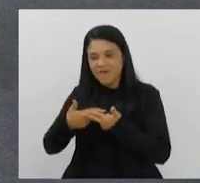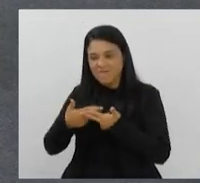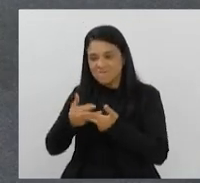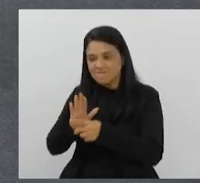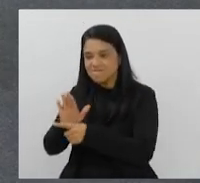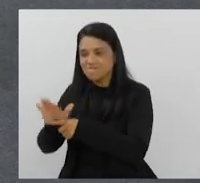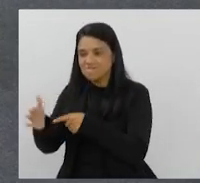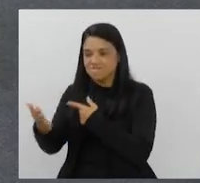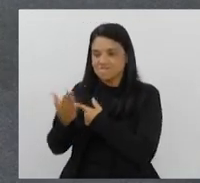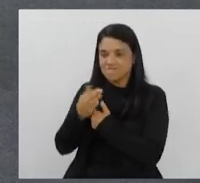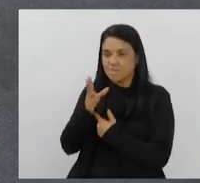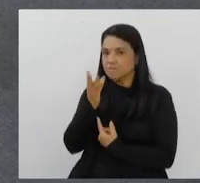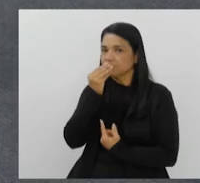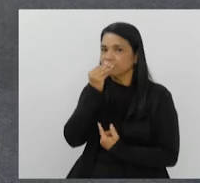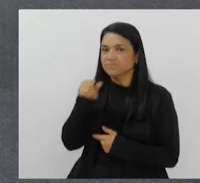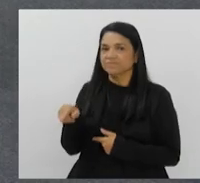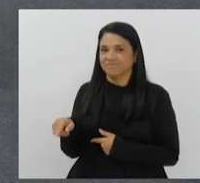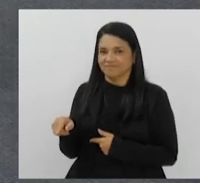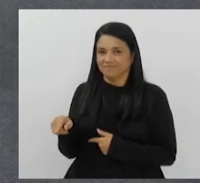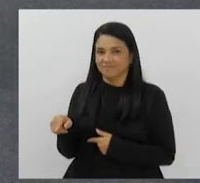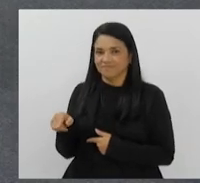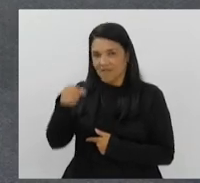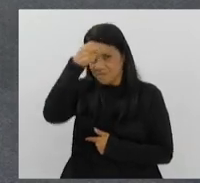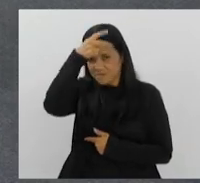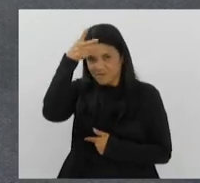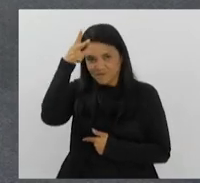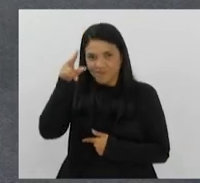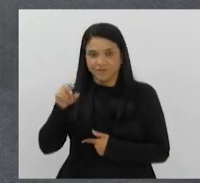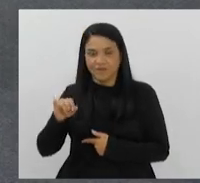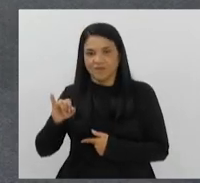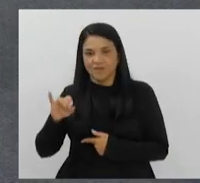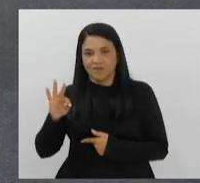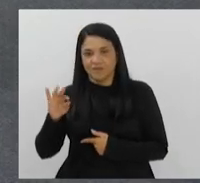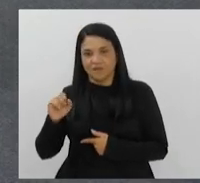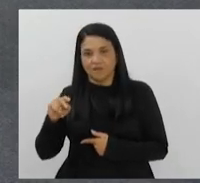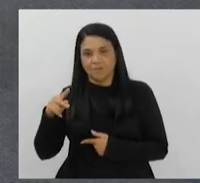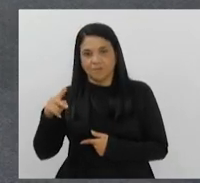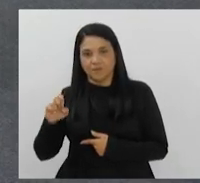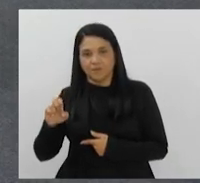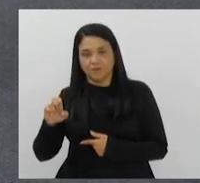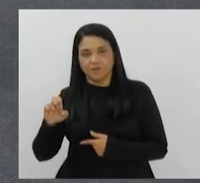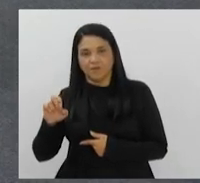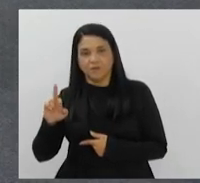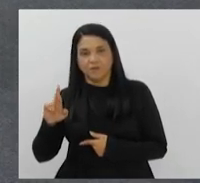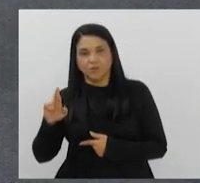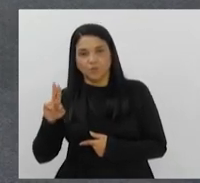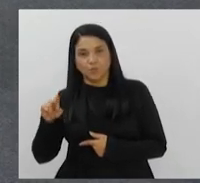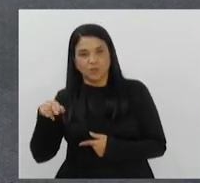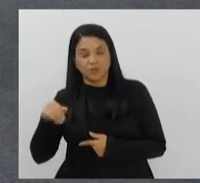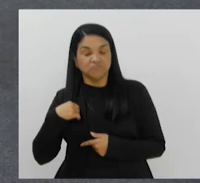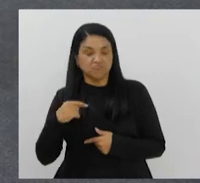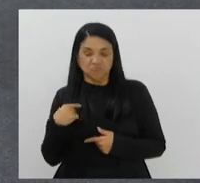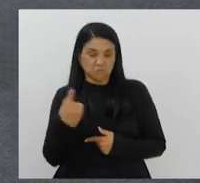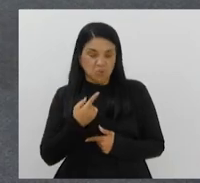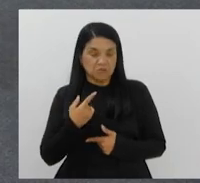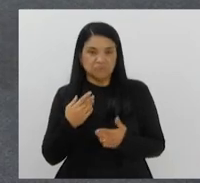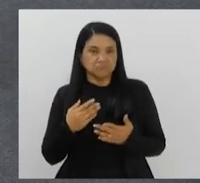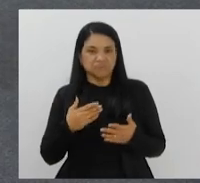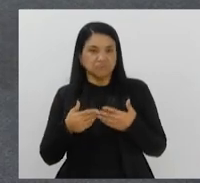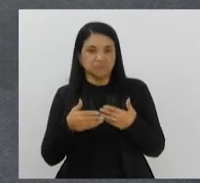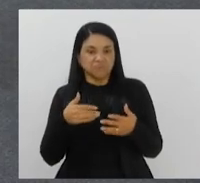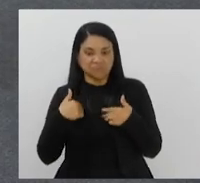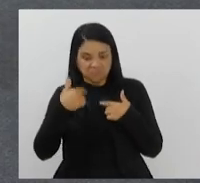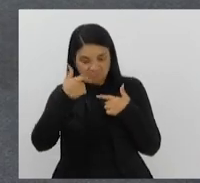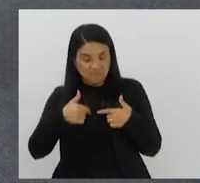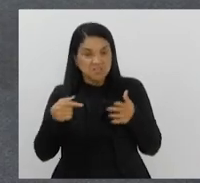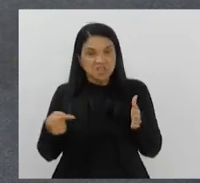cá, para ficar caladinha. Mas, como a gente está cansado de falar, nós não temos rabo preso com ninguém. Nós não temos rabo preso com ninguém. E todas as denúncias que chegar aqui,